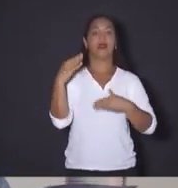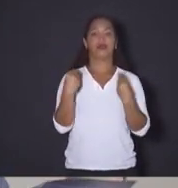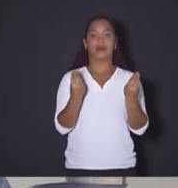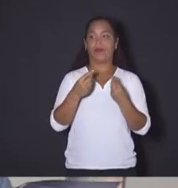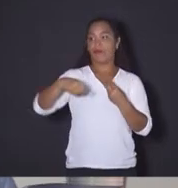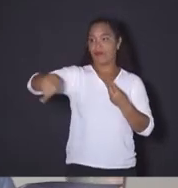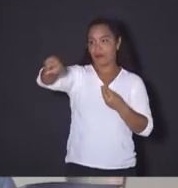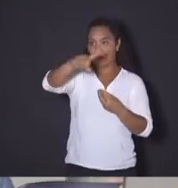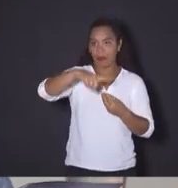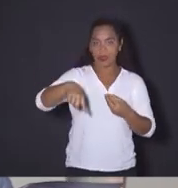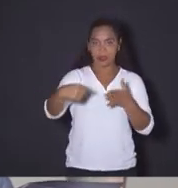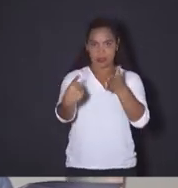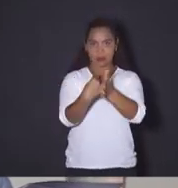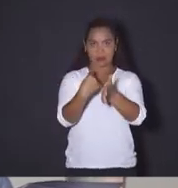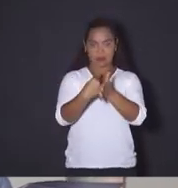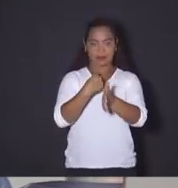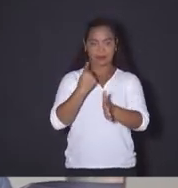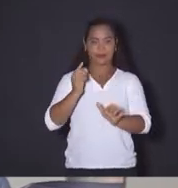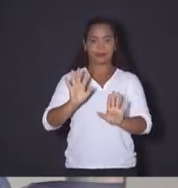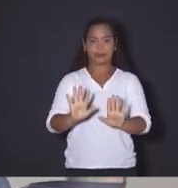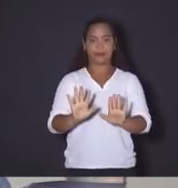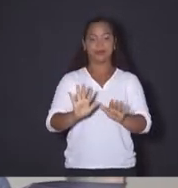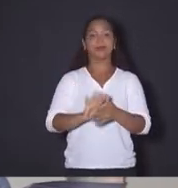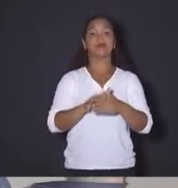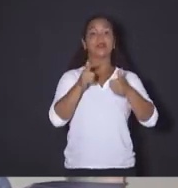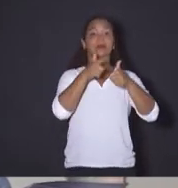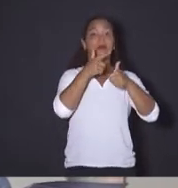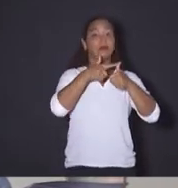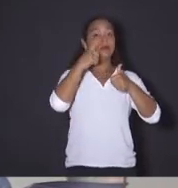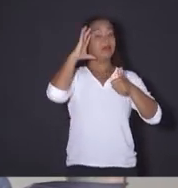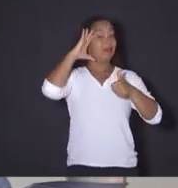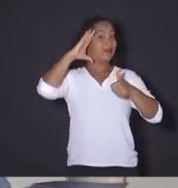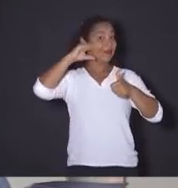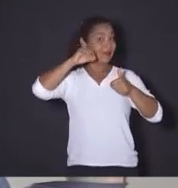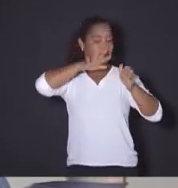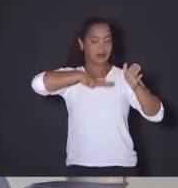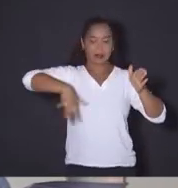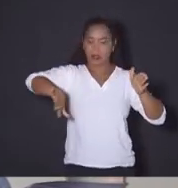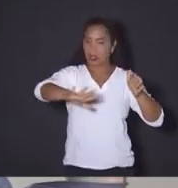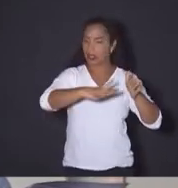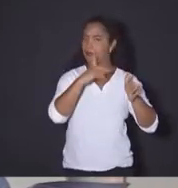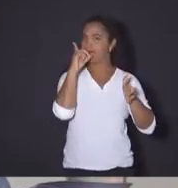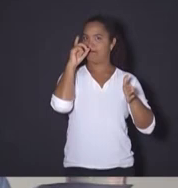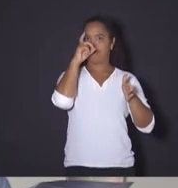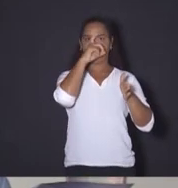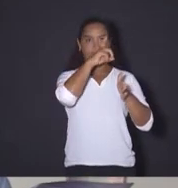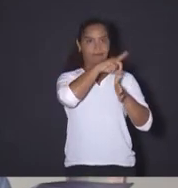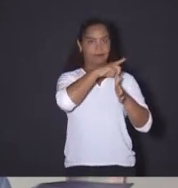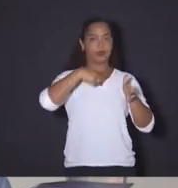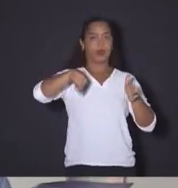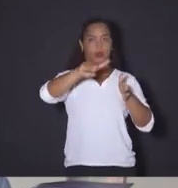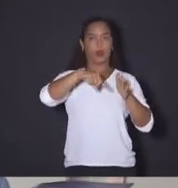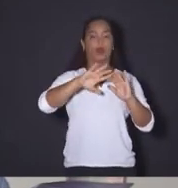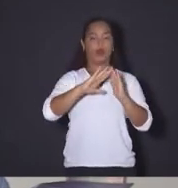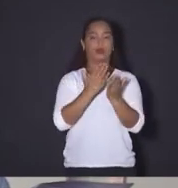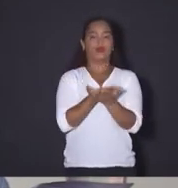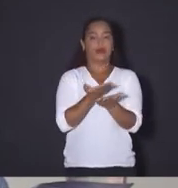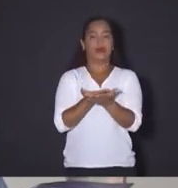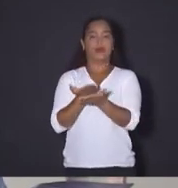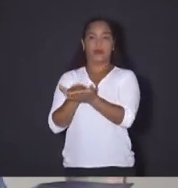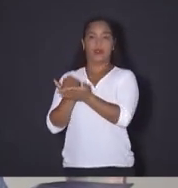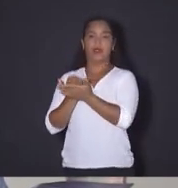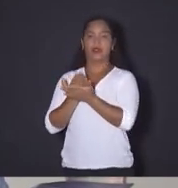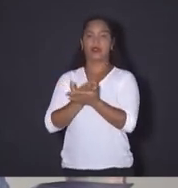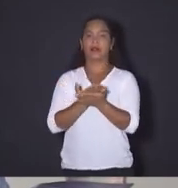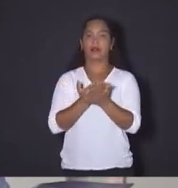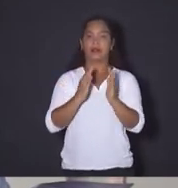de vocês ora primeiro entendemos que é um cenário complexo logo ele exige das nossas instituições de